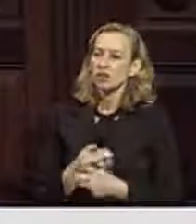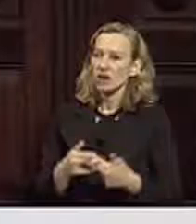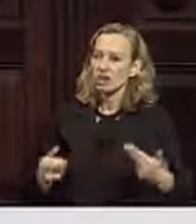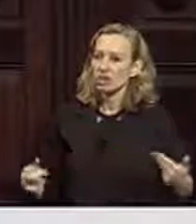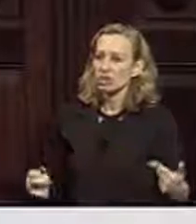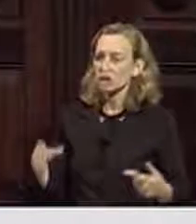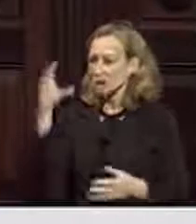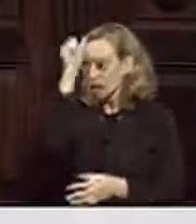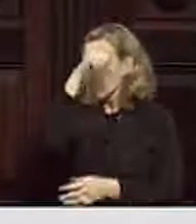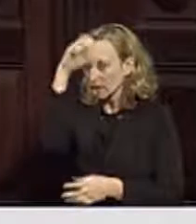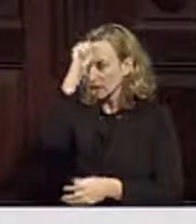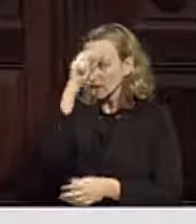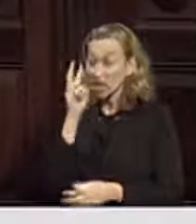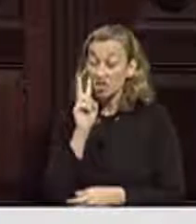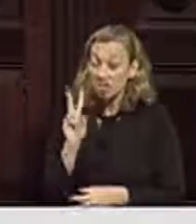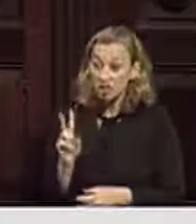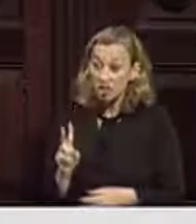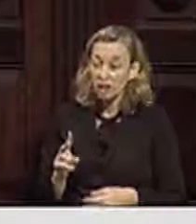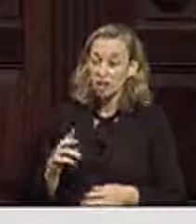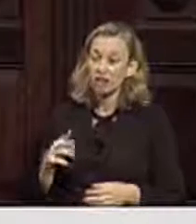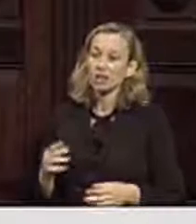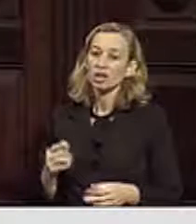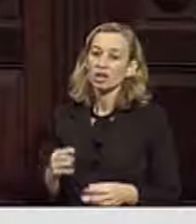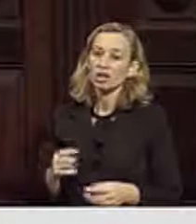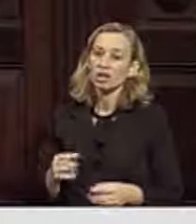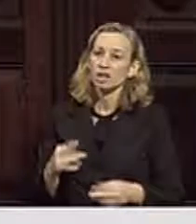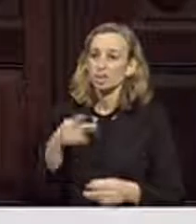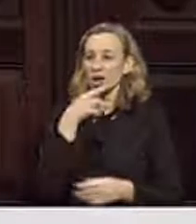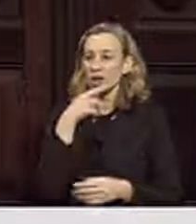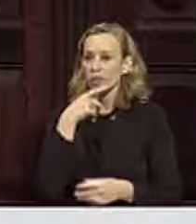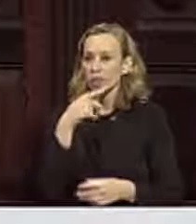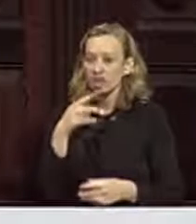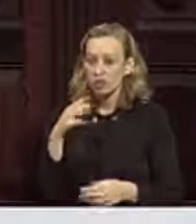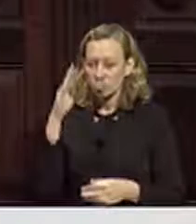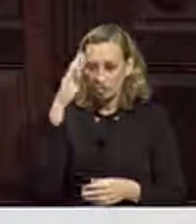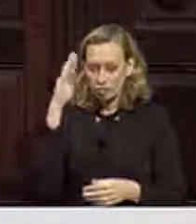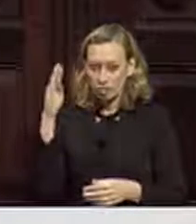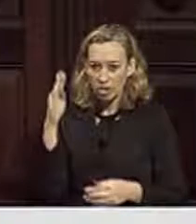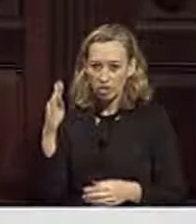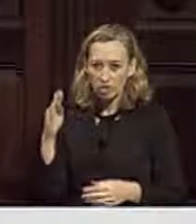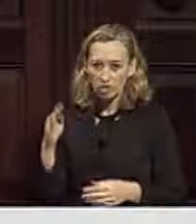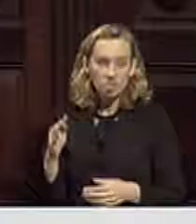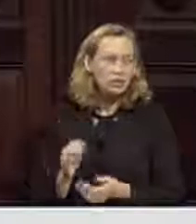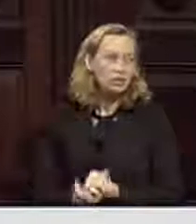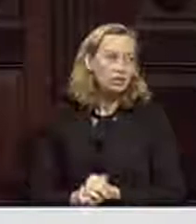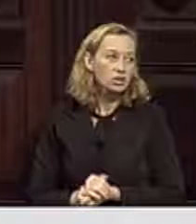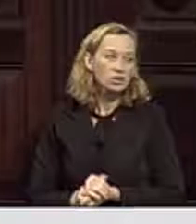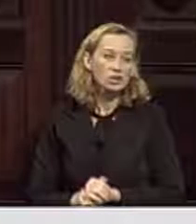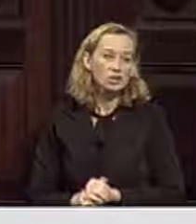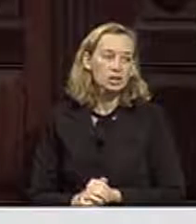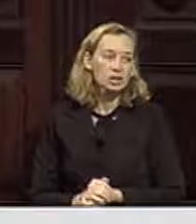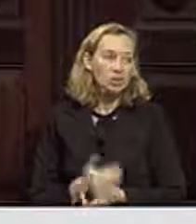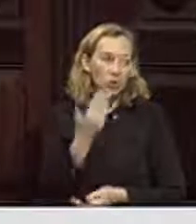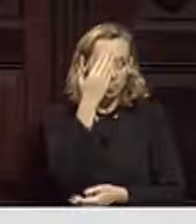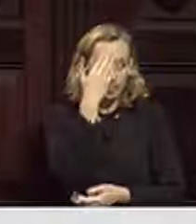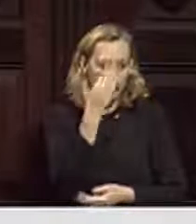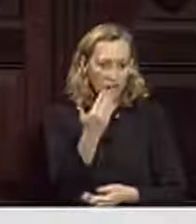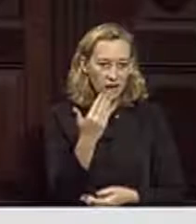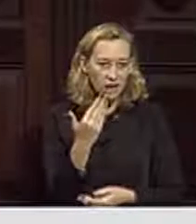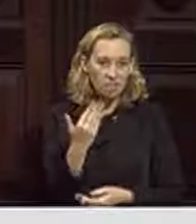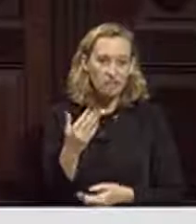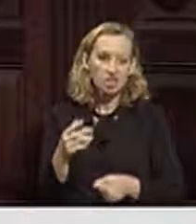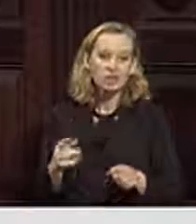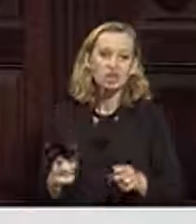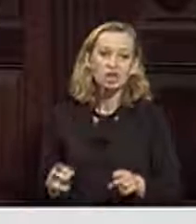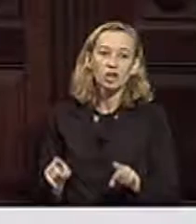aprender, e o parlamento é fundamental para esse debate. Obrigado, senhor presidente. Deputado Flávio Serafini pede que eu encerre, porque ele